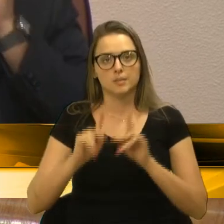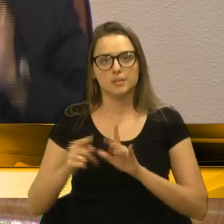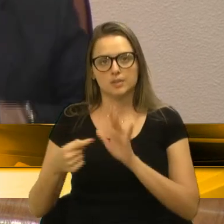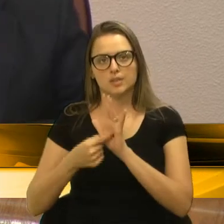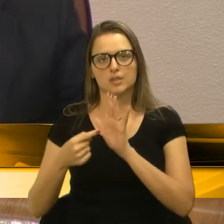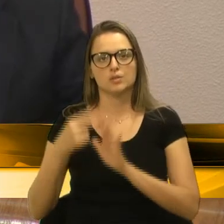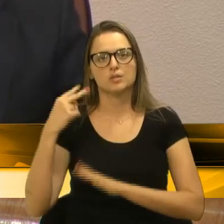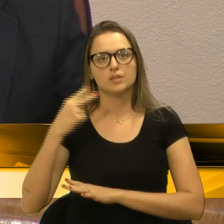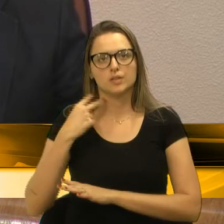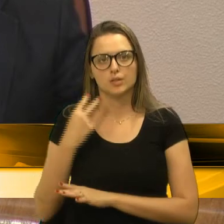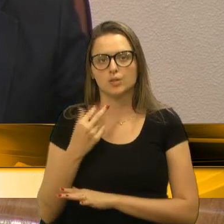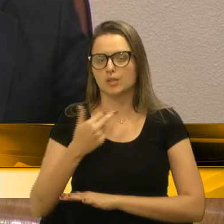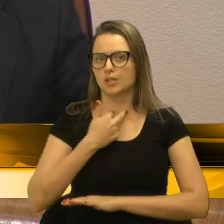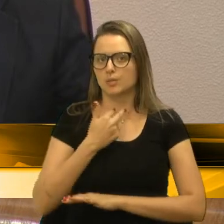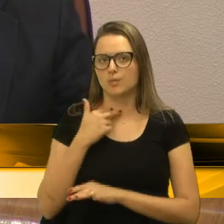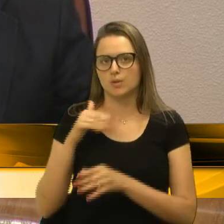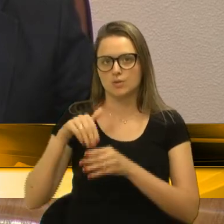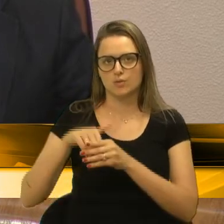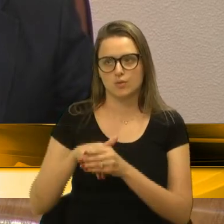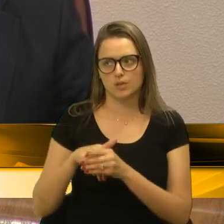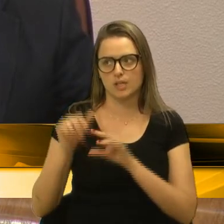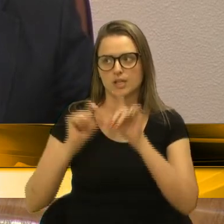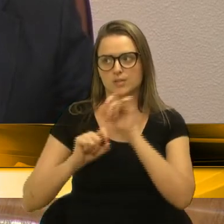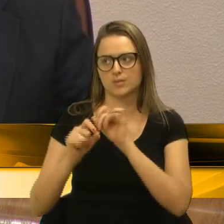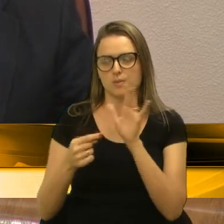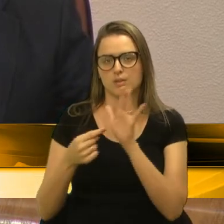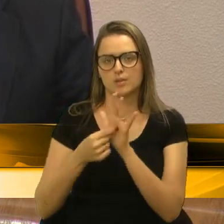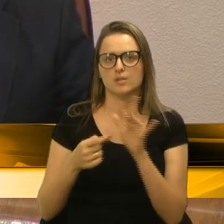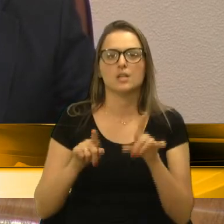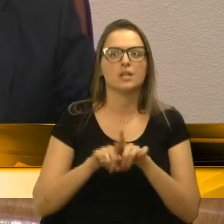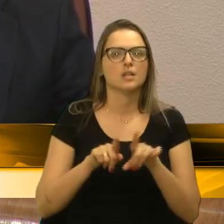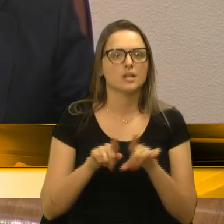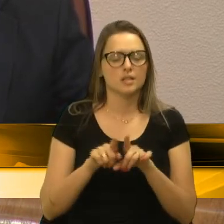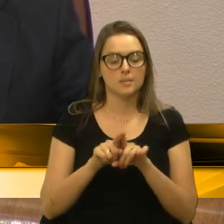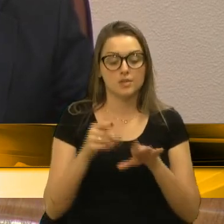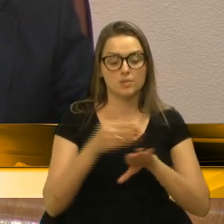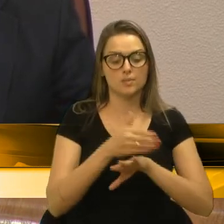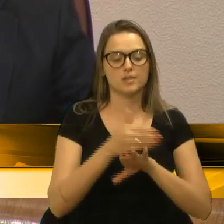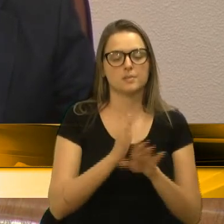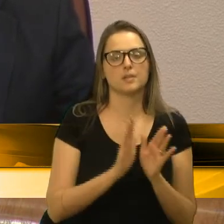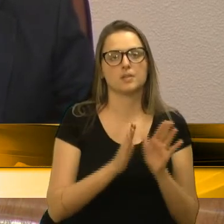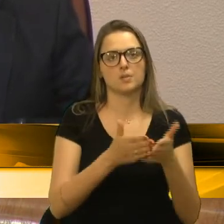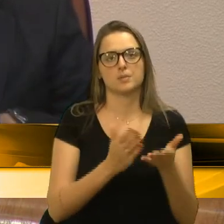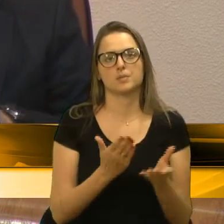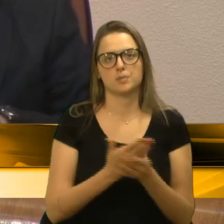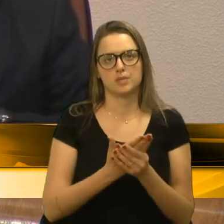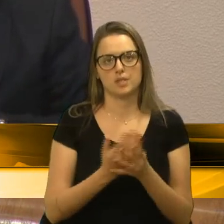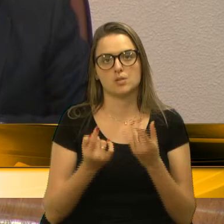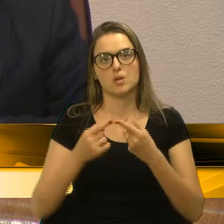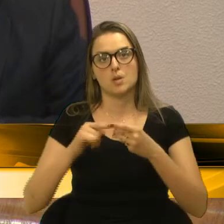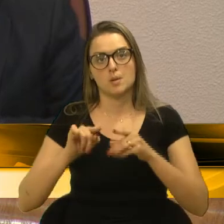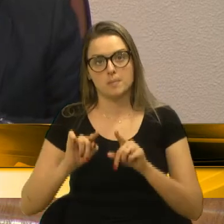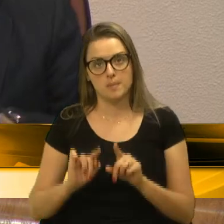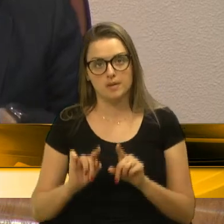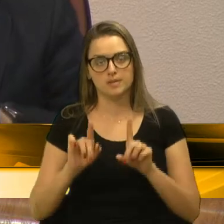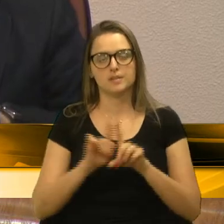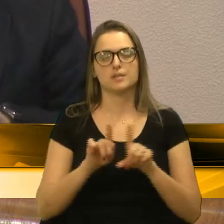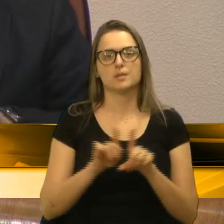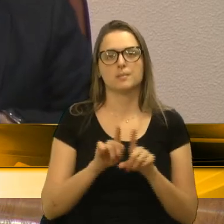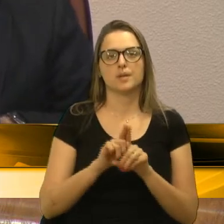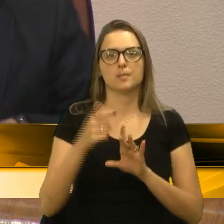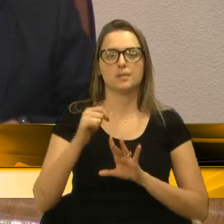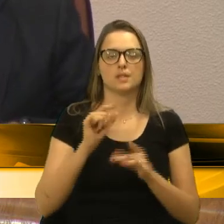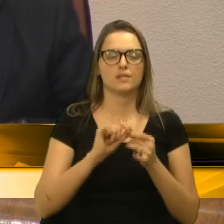vereador, ficará impedido de votar sobre a denúncia e de integrar a comissão processante, podendo, todavia, praticar todos os atos